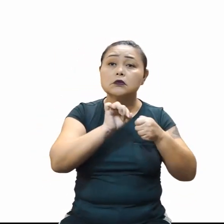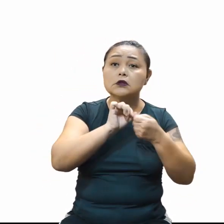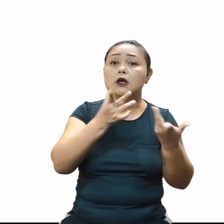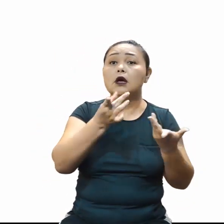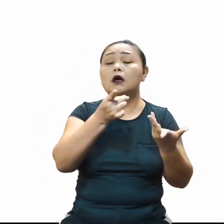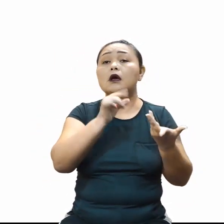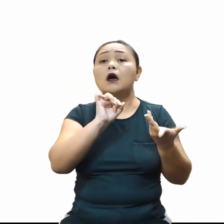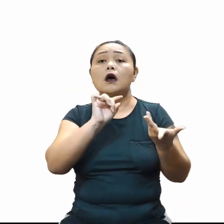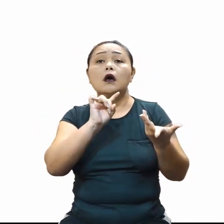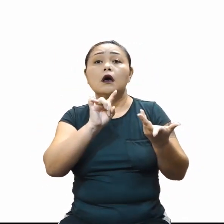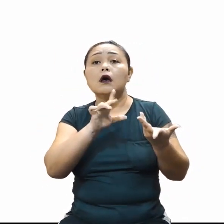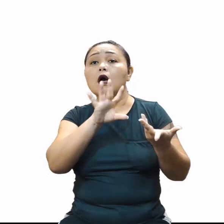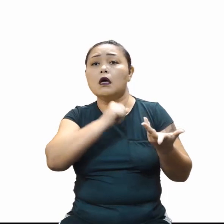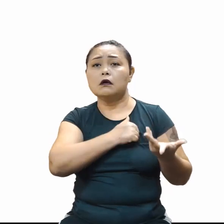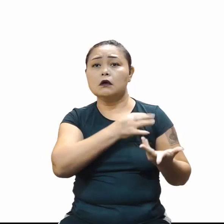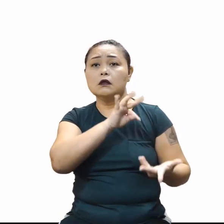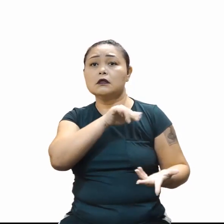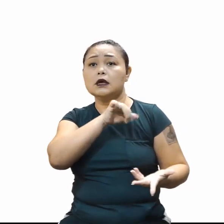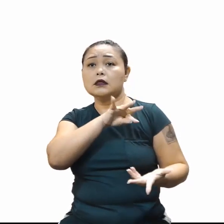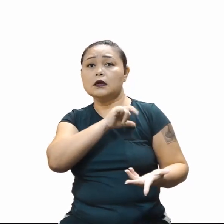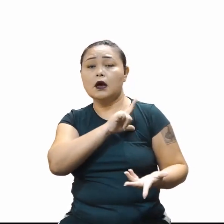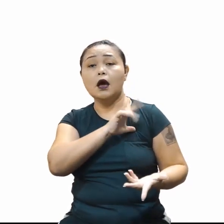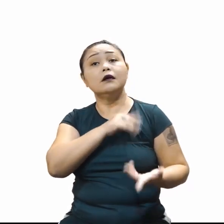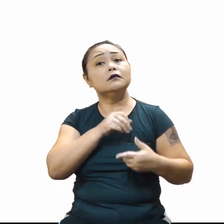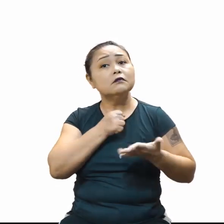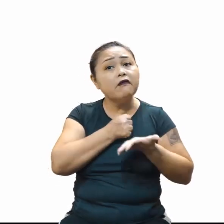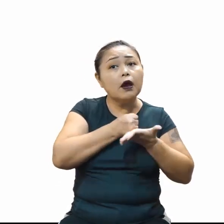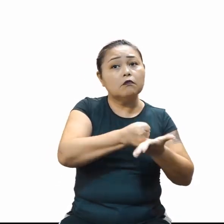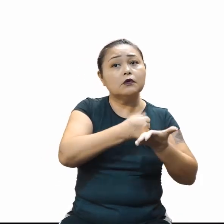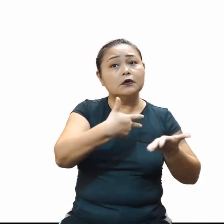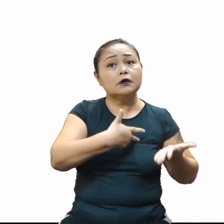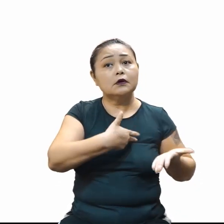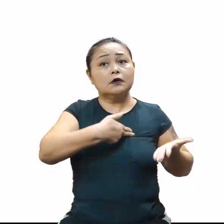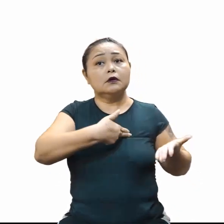tenentista, e é o movimento tenentista que vai apoiar Getúlio Vargas.